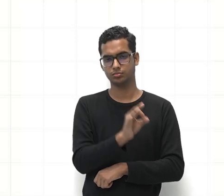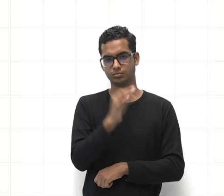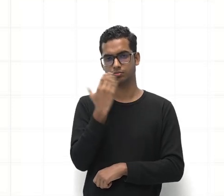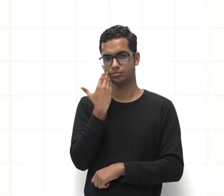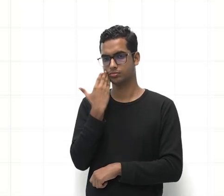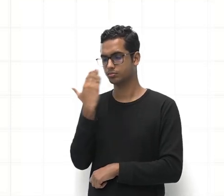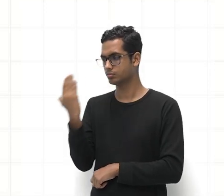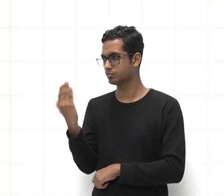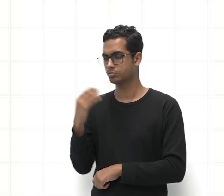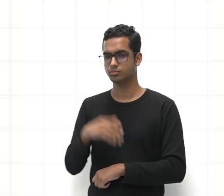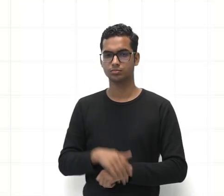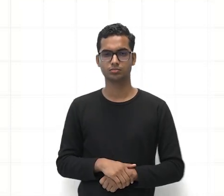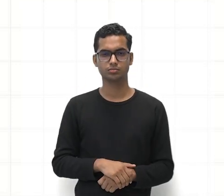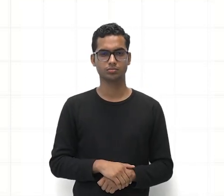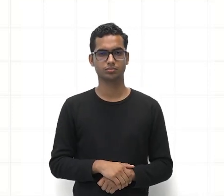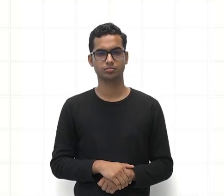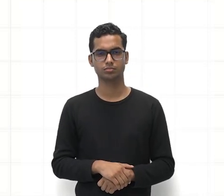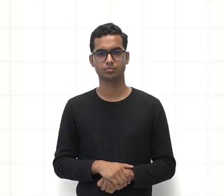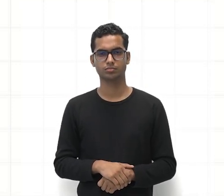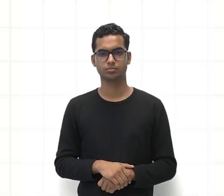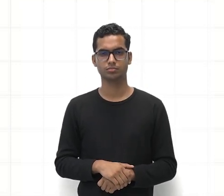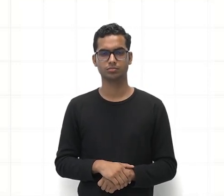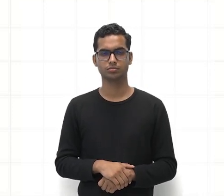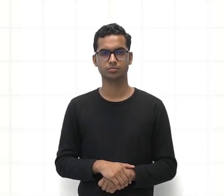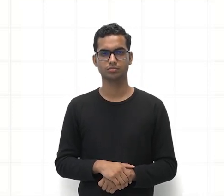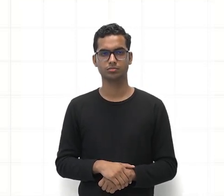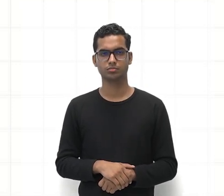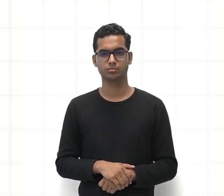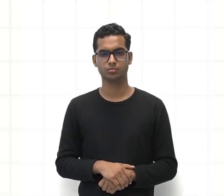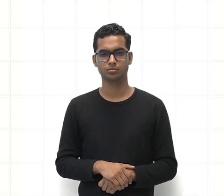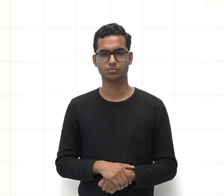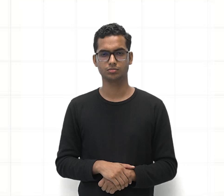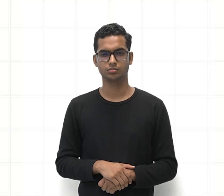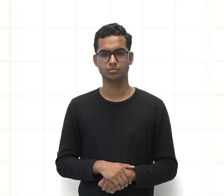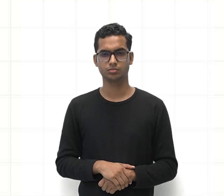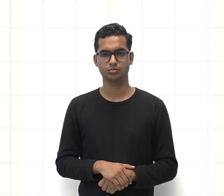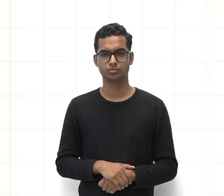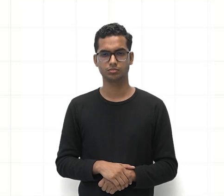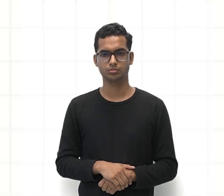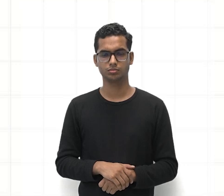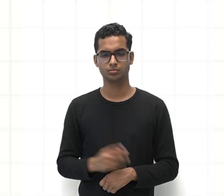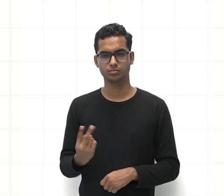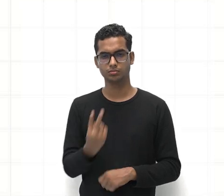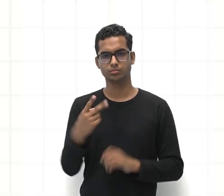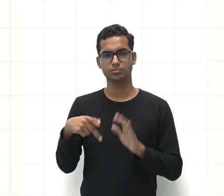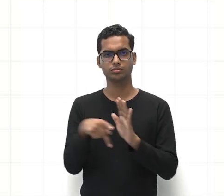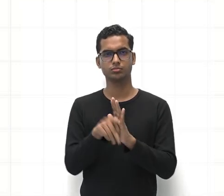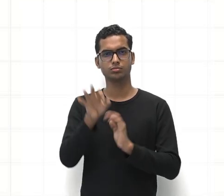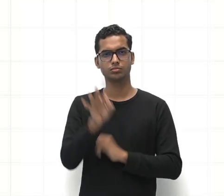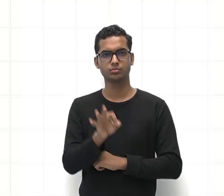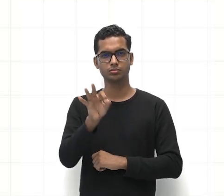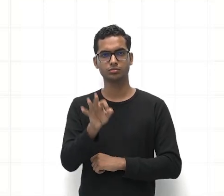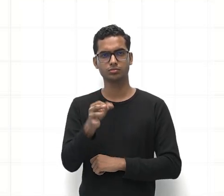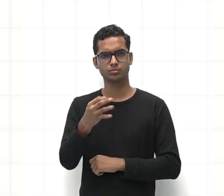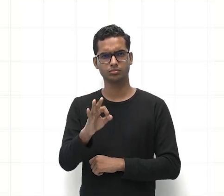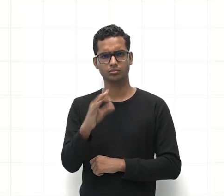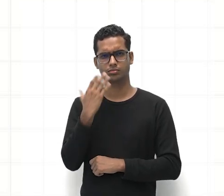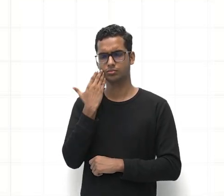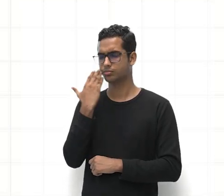mais, apertamos o 2 e em seguida apertamos o valor de porcentagem, ó.